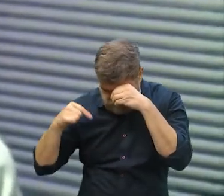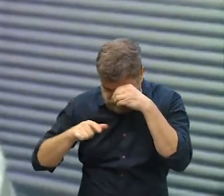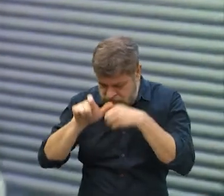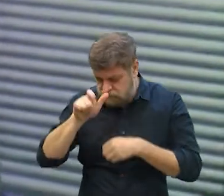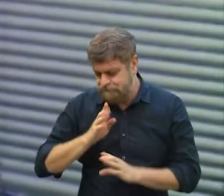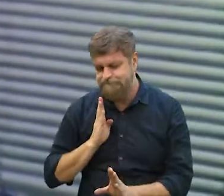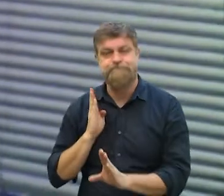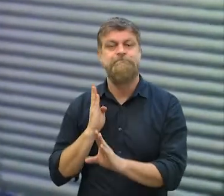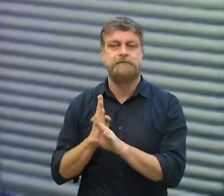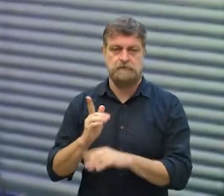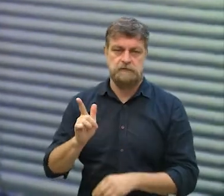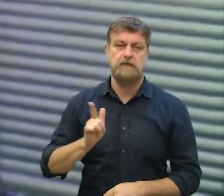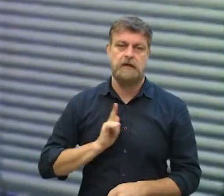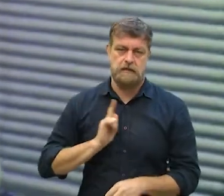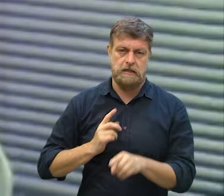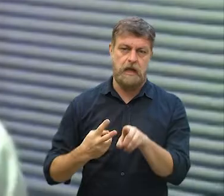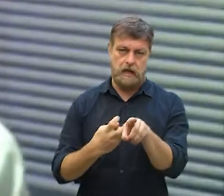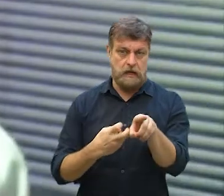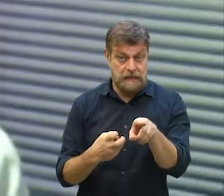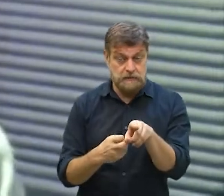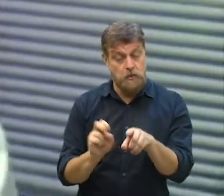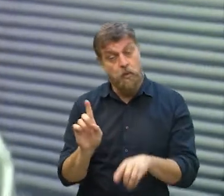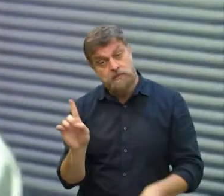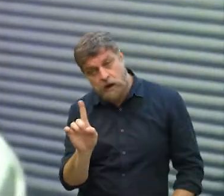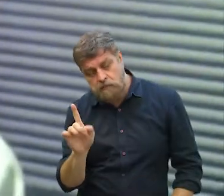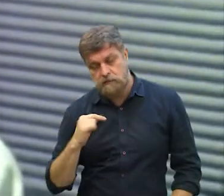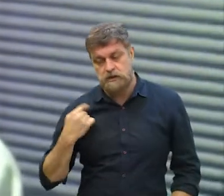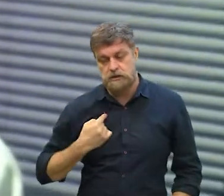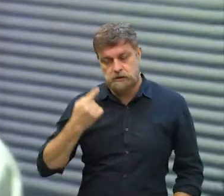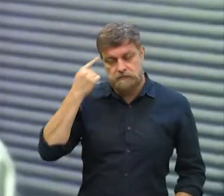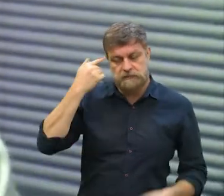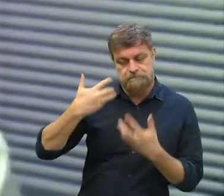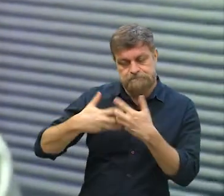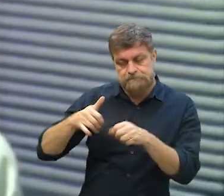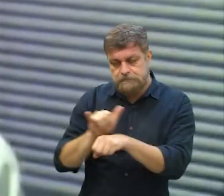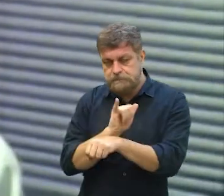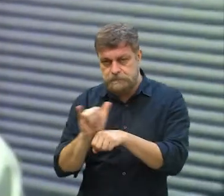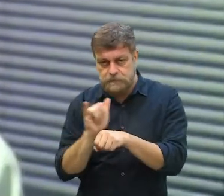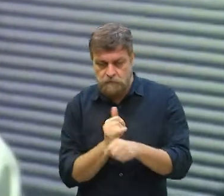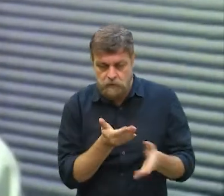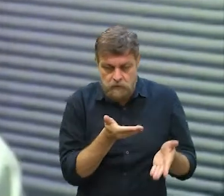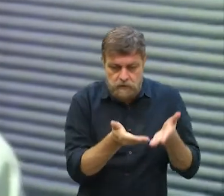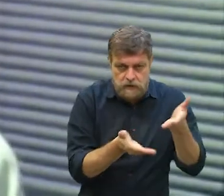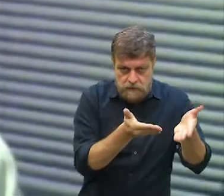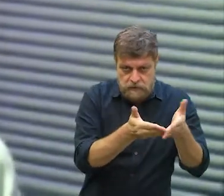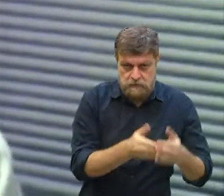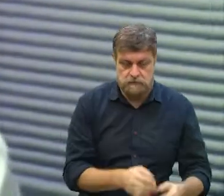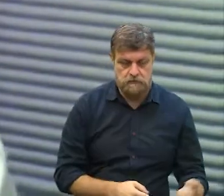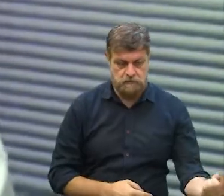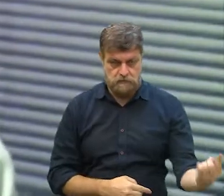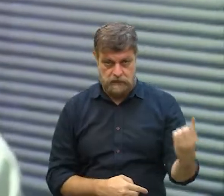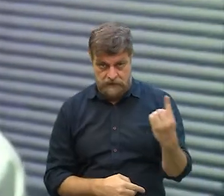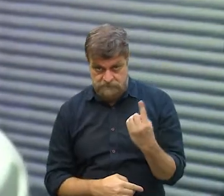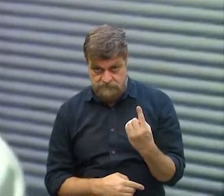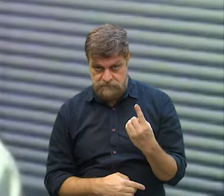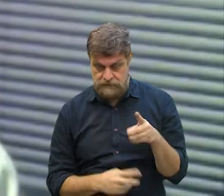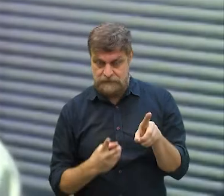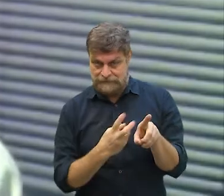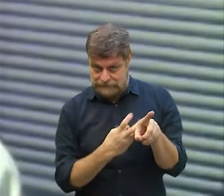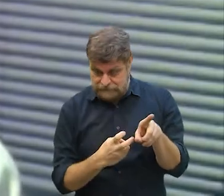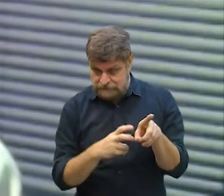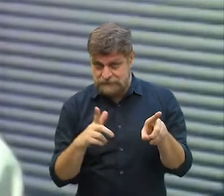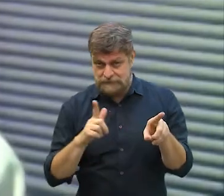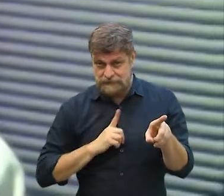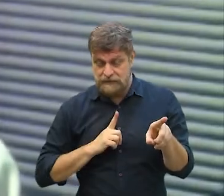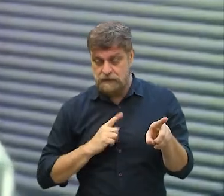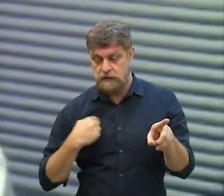ou não tem um câncer de próstata. E aí, a gente chega, então, no tratamento. Quando ele chega no consultório com um diagnóstico de câncer de